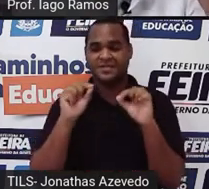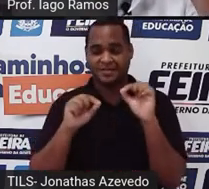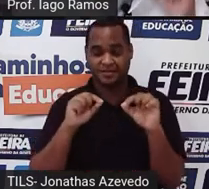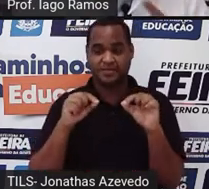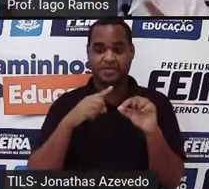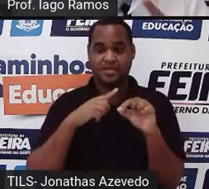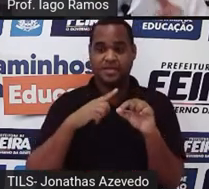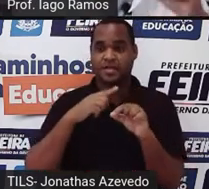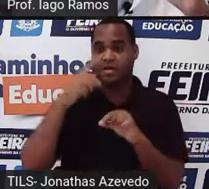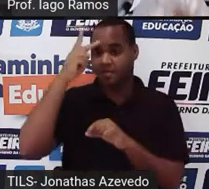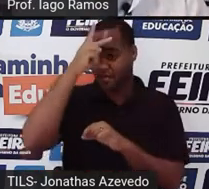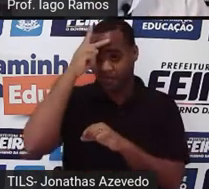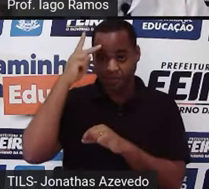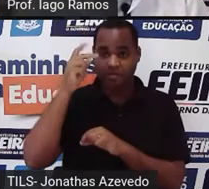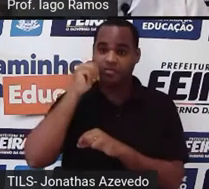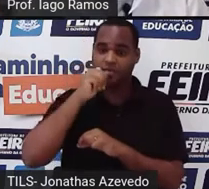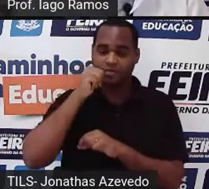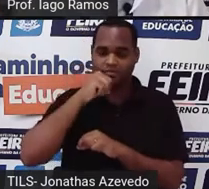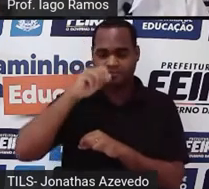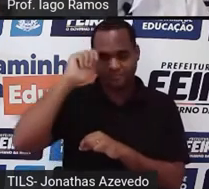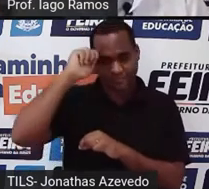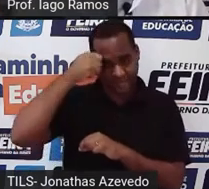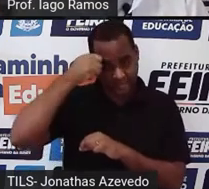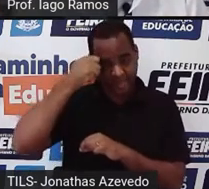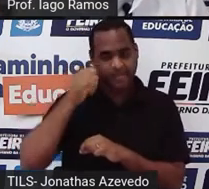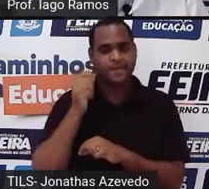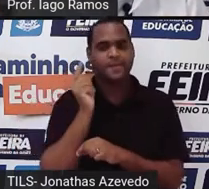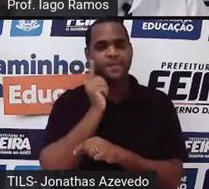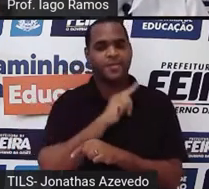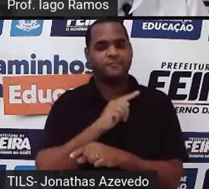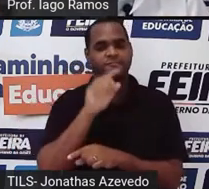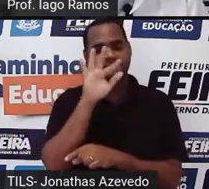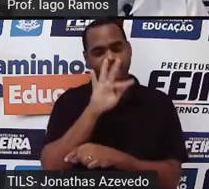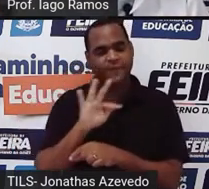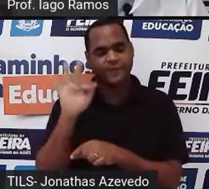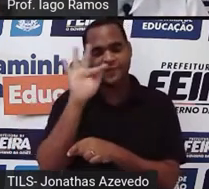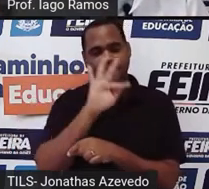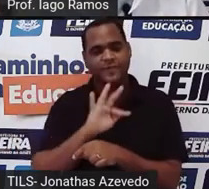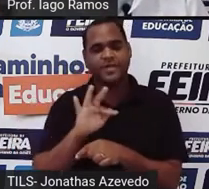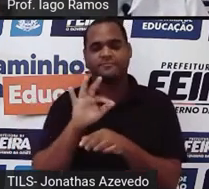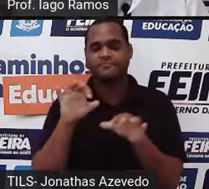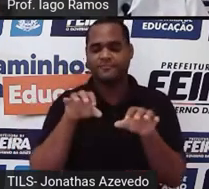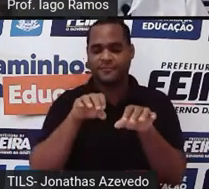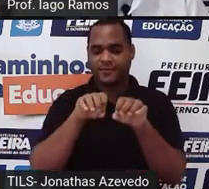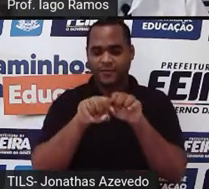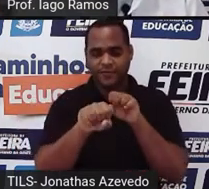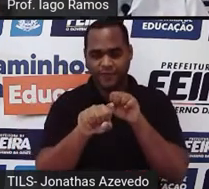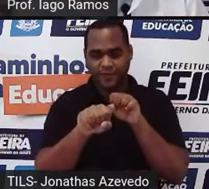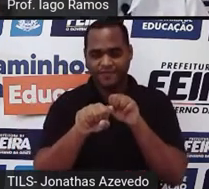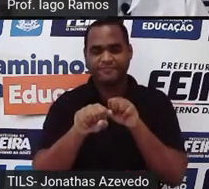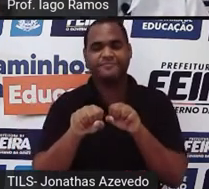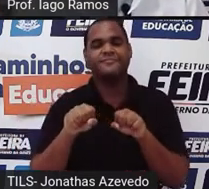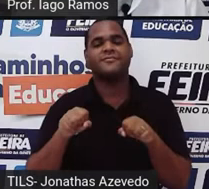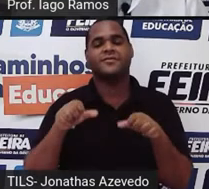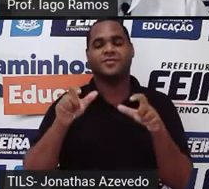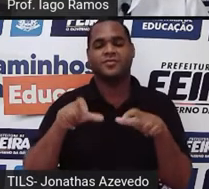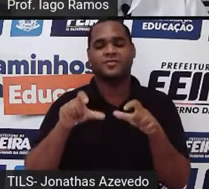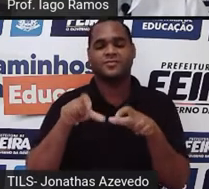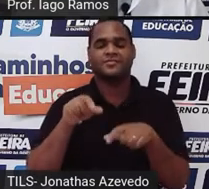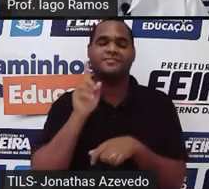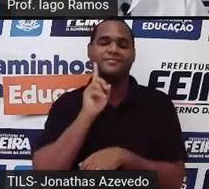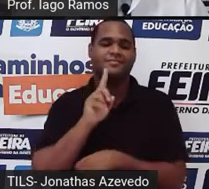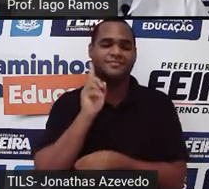primeira negra, tá? A se graduar na Universidade de Virgínia Ocidental, lá